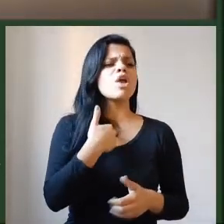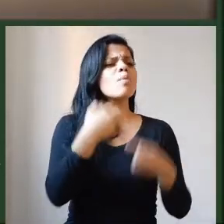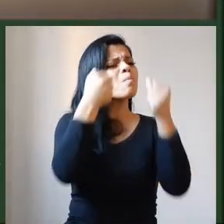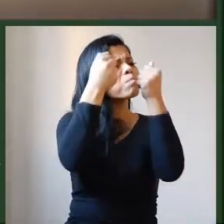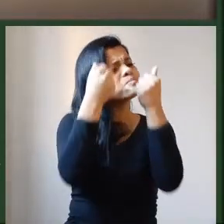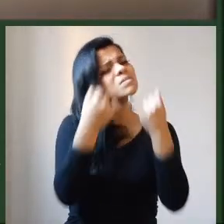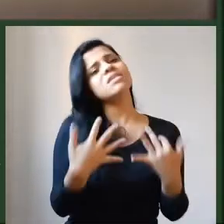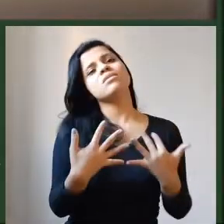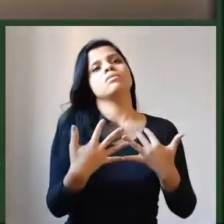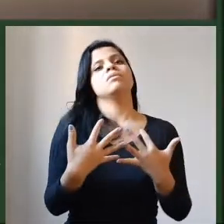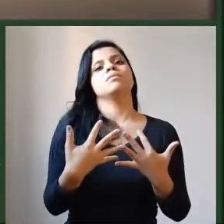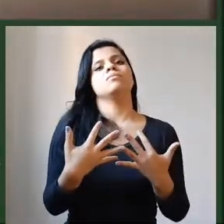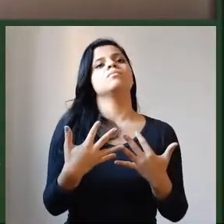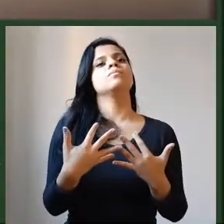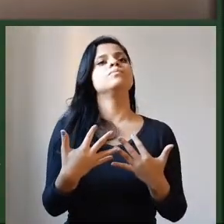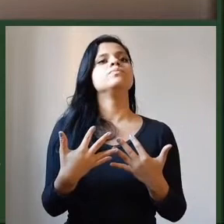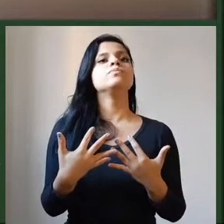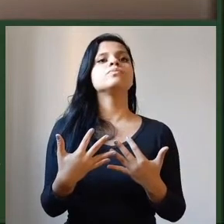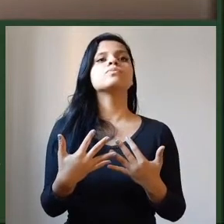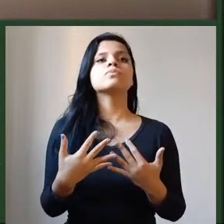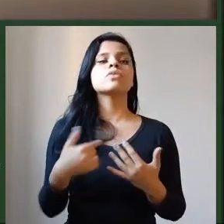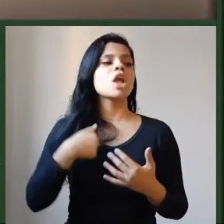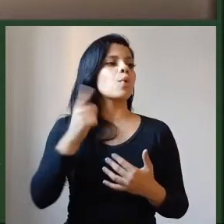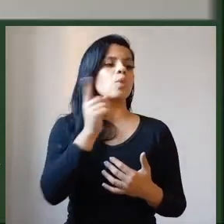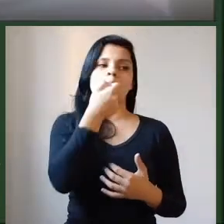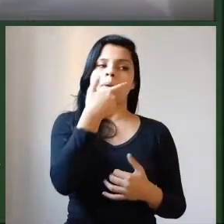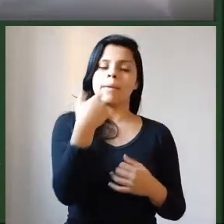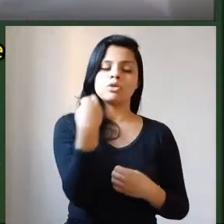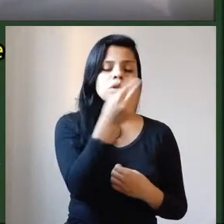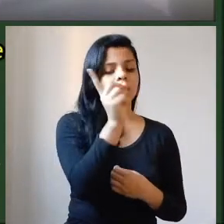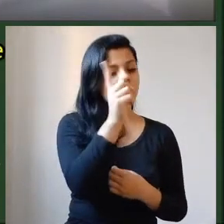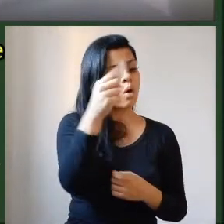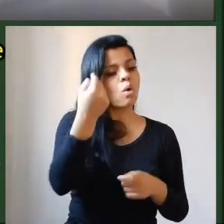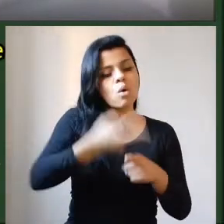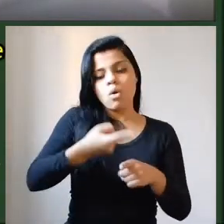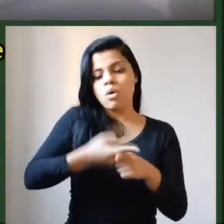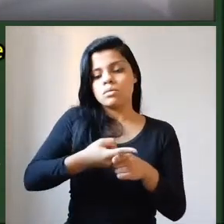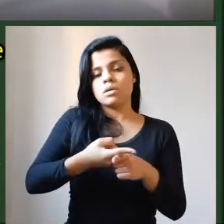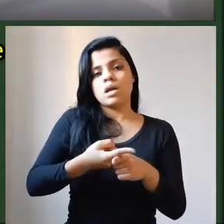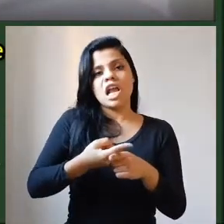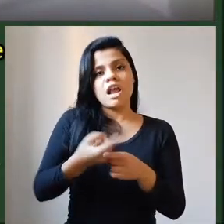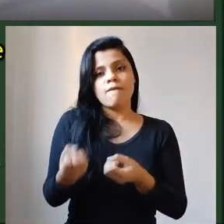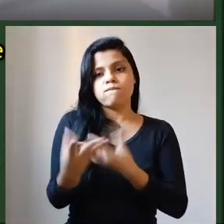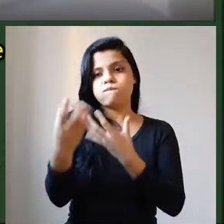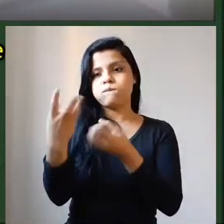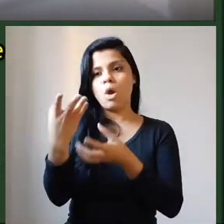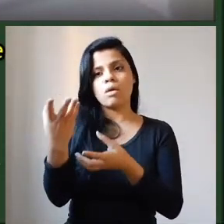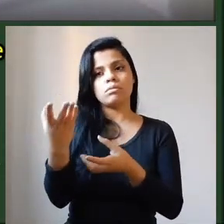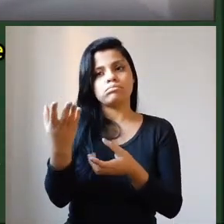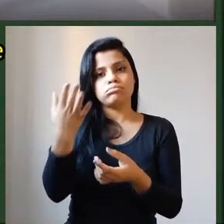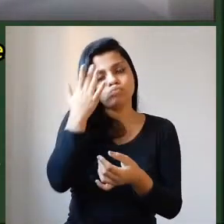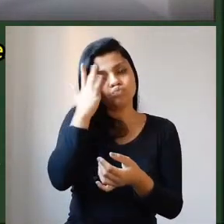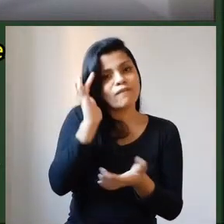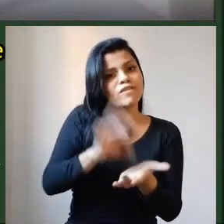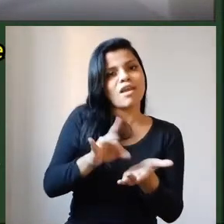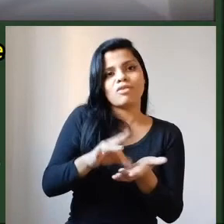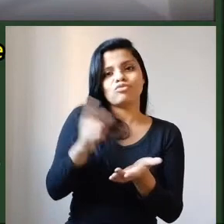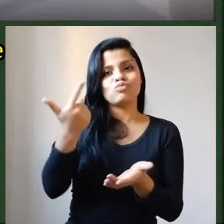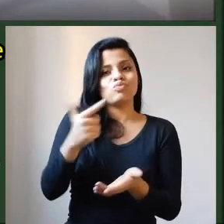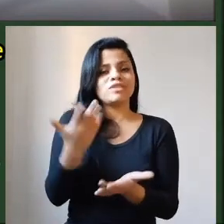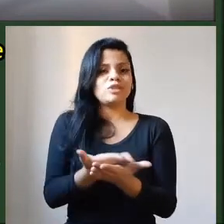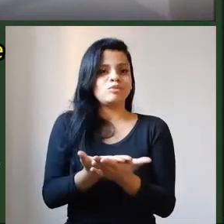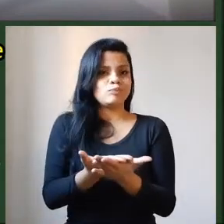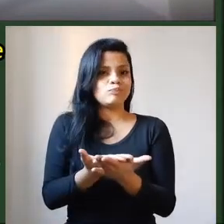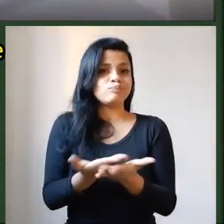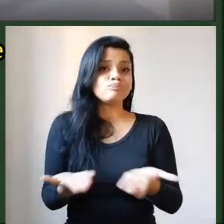prescrever hidroxicloroquina, e eles aceitaram numa boa, sabe? E como você, Luca, está se sentindo nesse momento atendendo esses